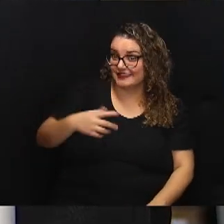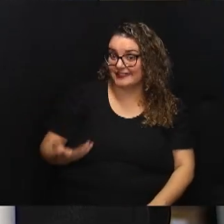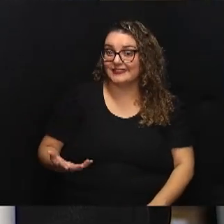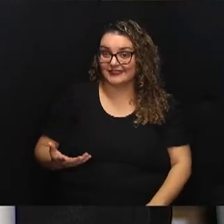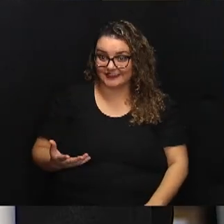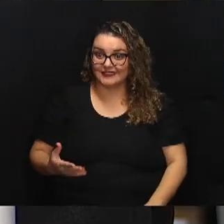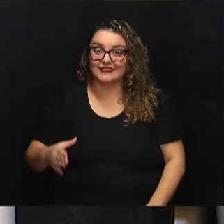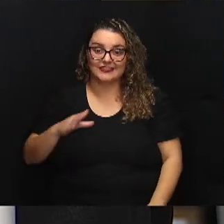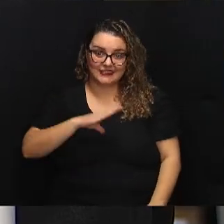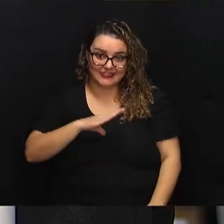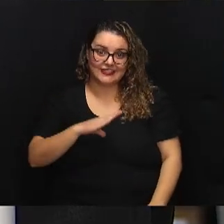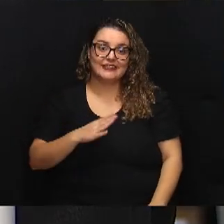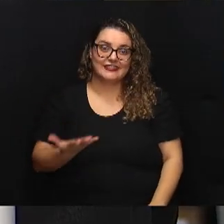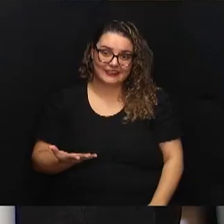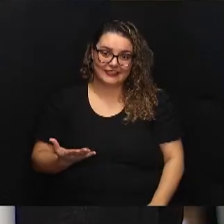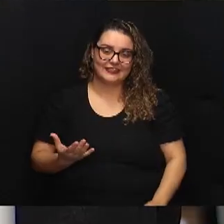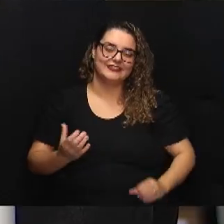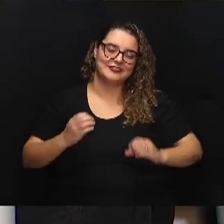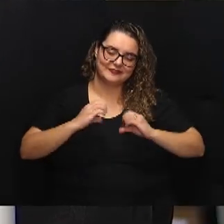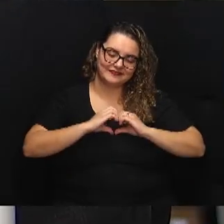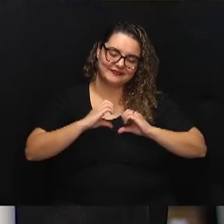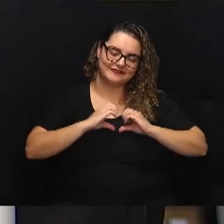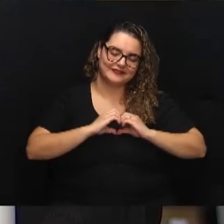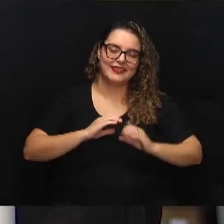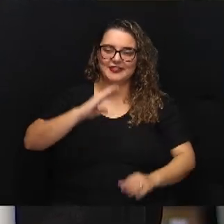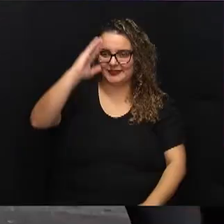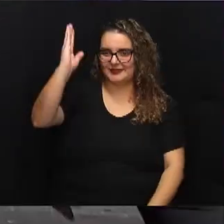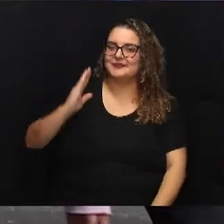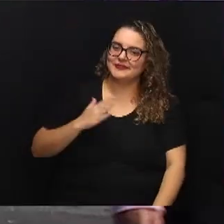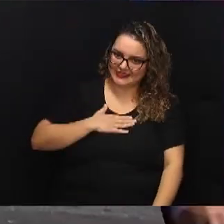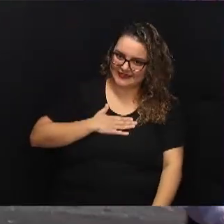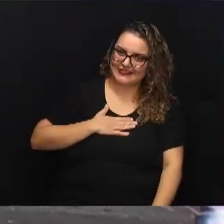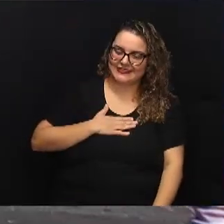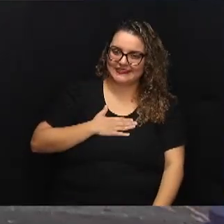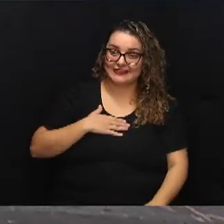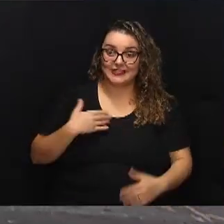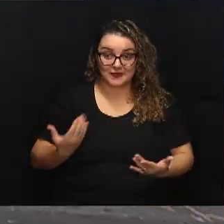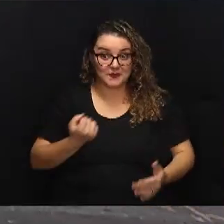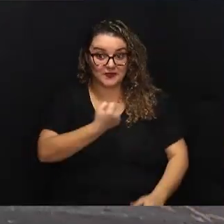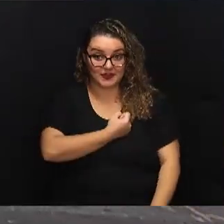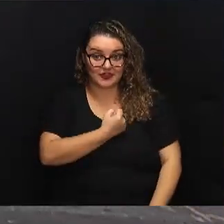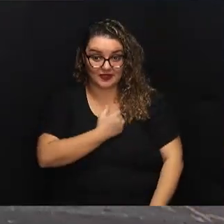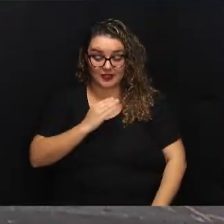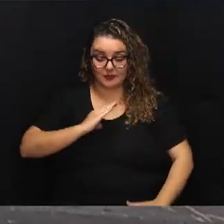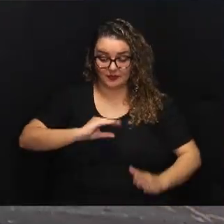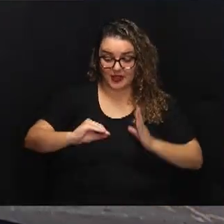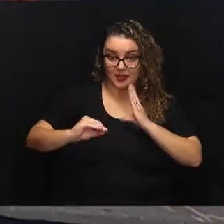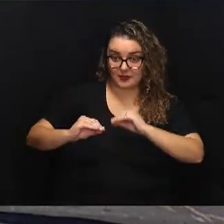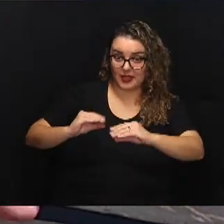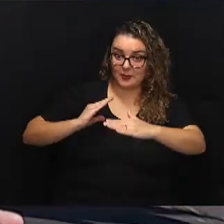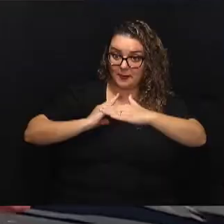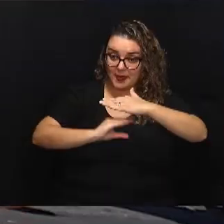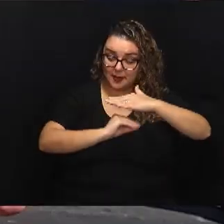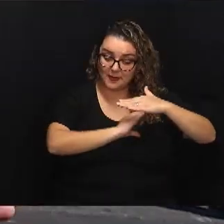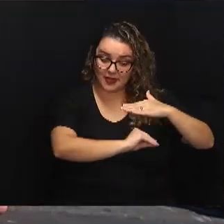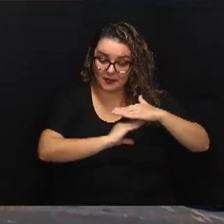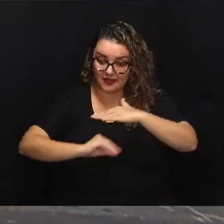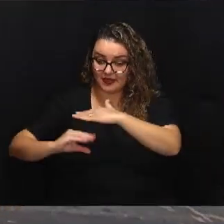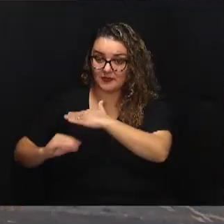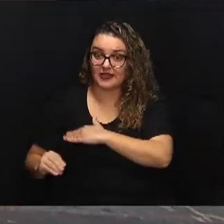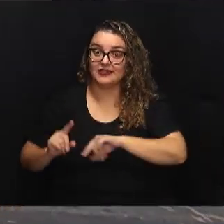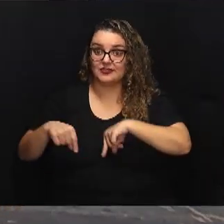uma cidade, é o coração do Brasil para mim. O número de imigrantes vindos de outros estados